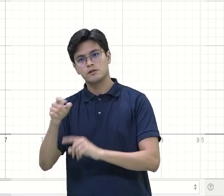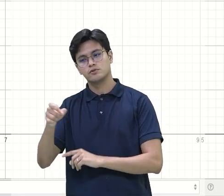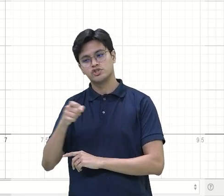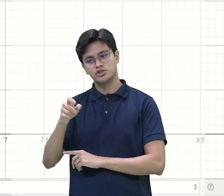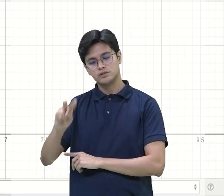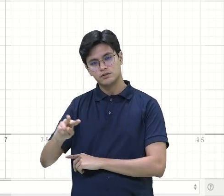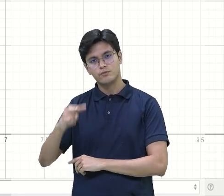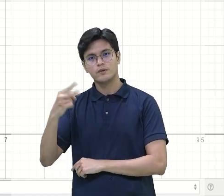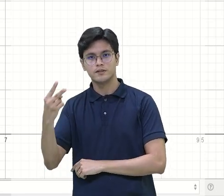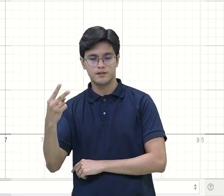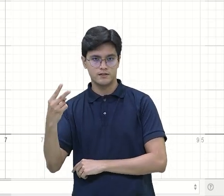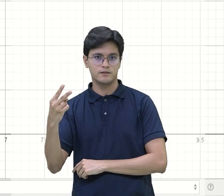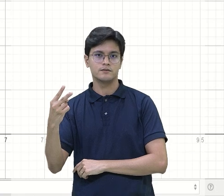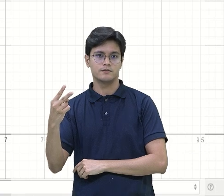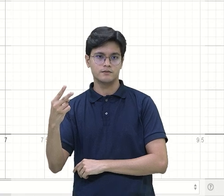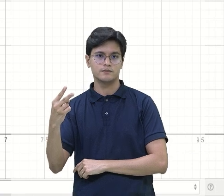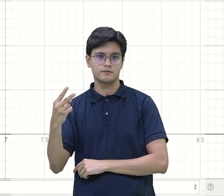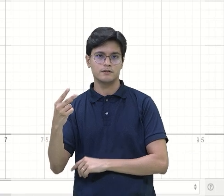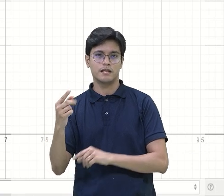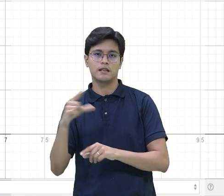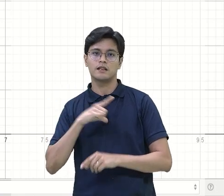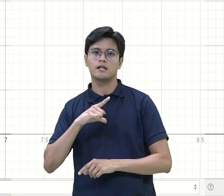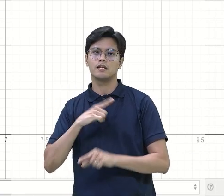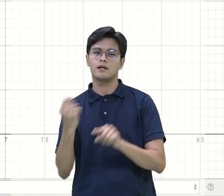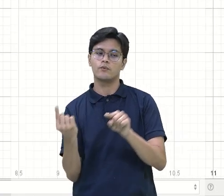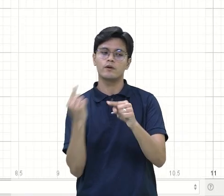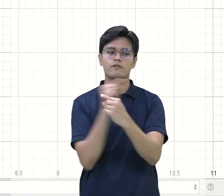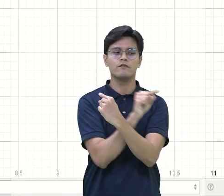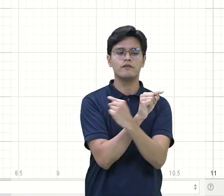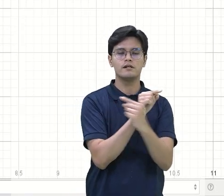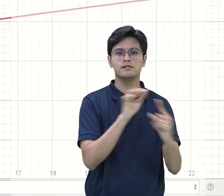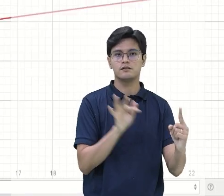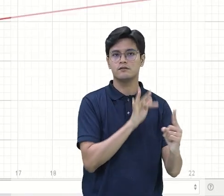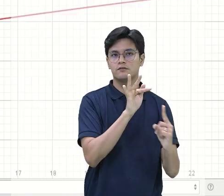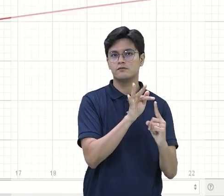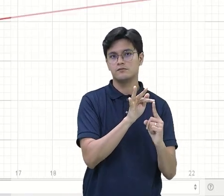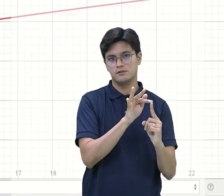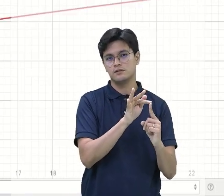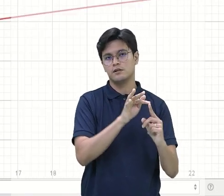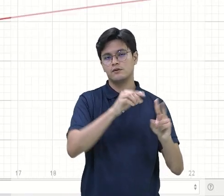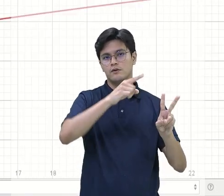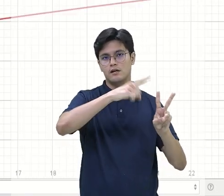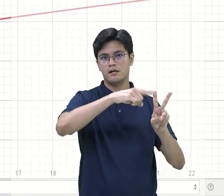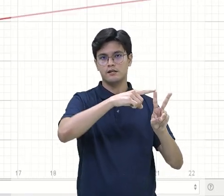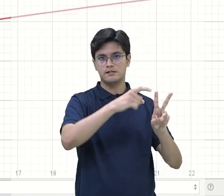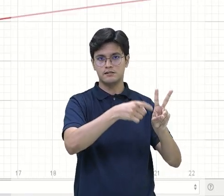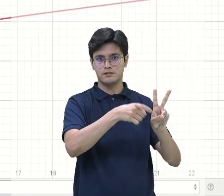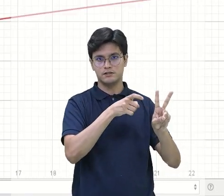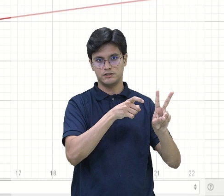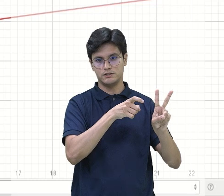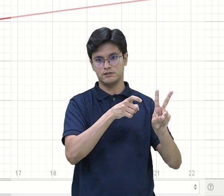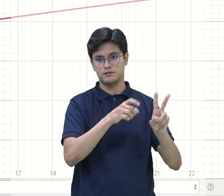quadrado tem a sua inversa, que é a função raiz quadrada de x.